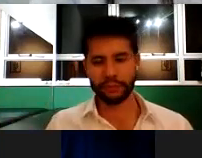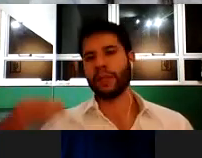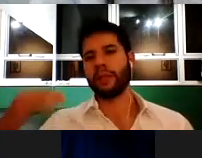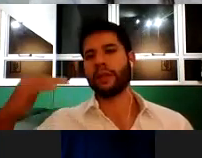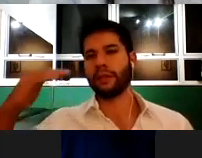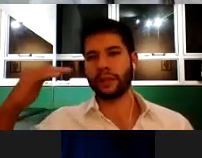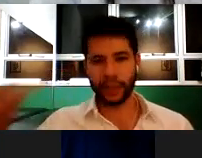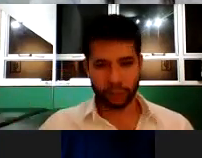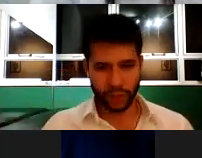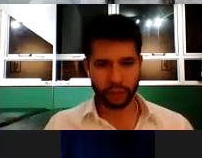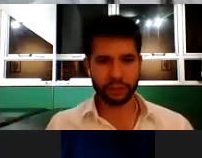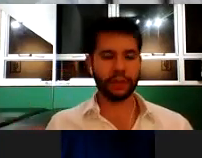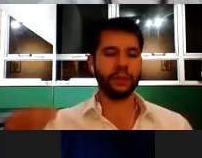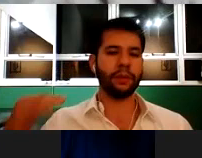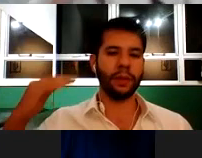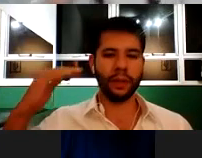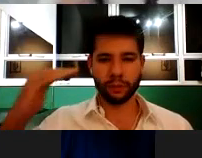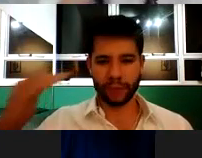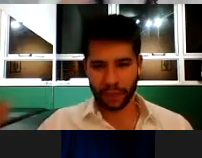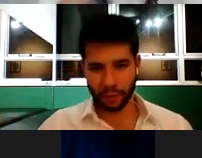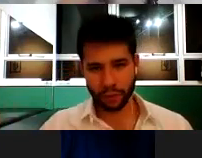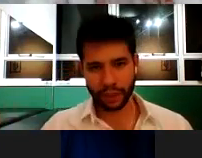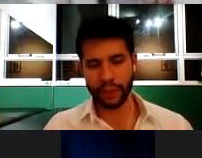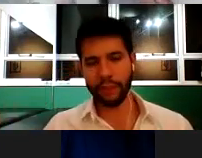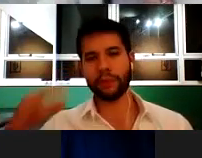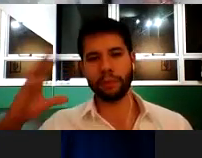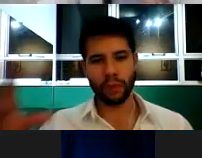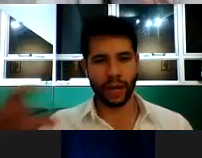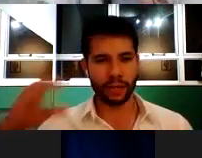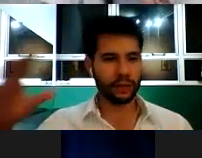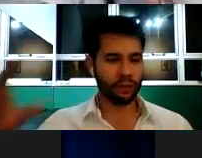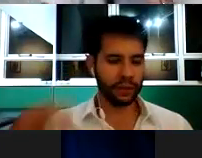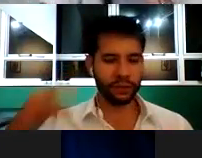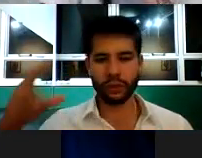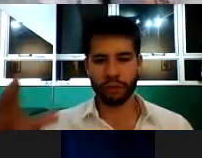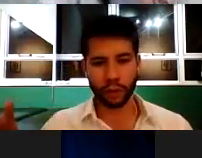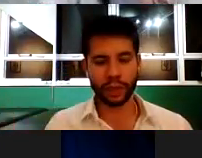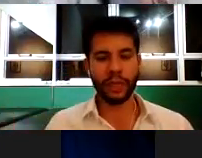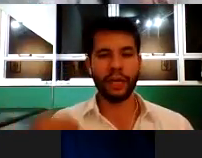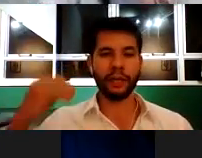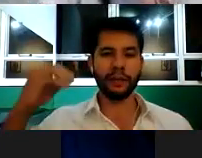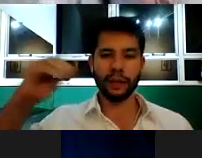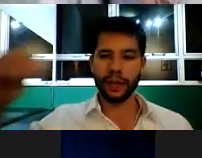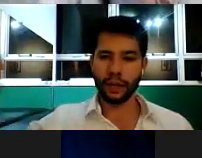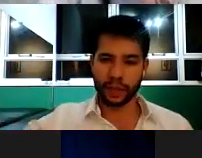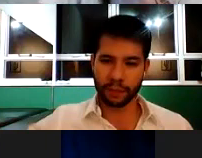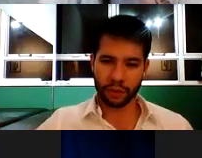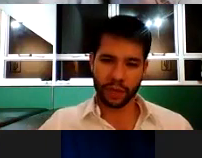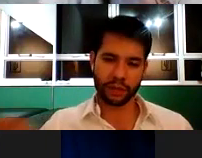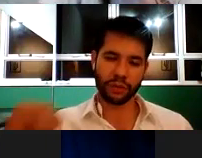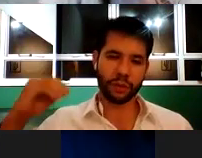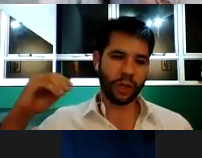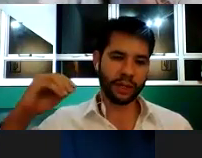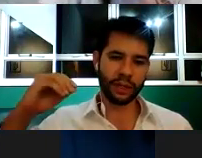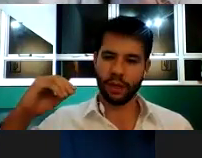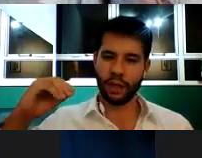caminharam, saíram de alta, encontraram a sua equipe, o seu pediatra, seu físio, seu fono, entenderam esse